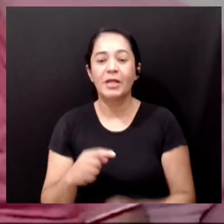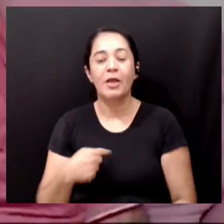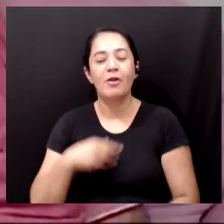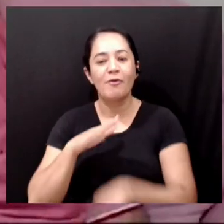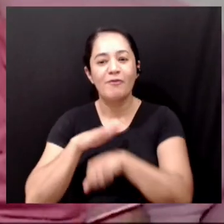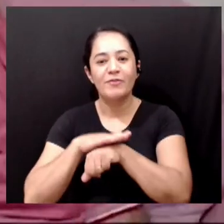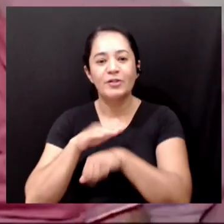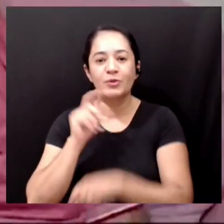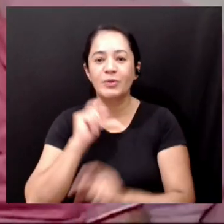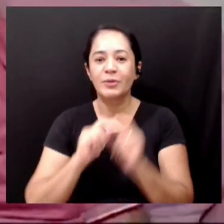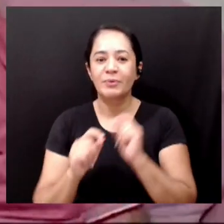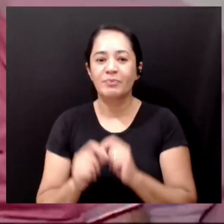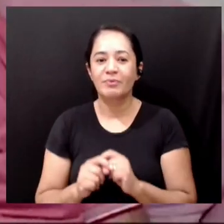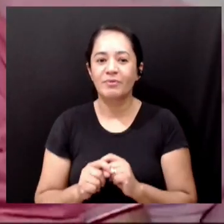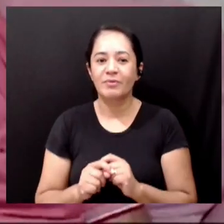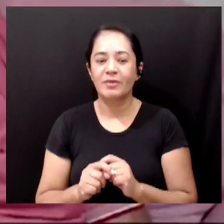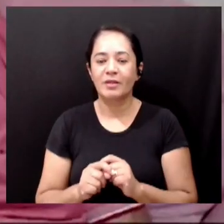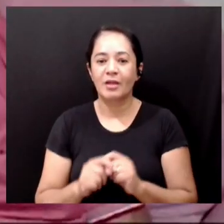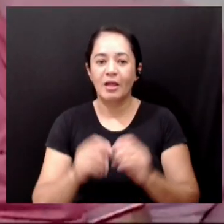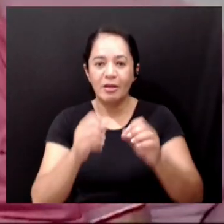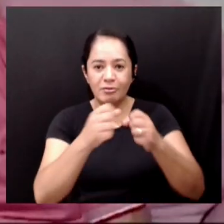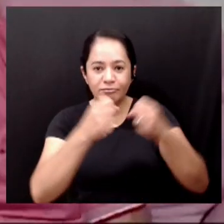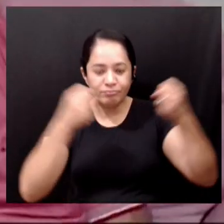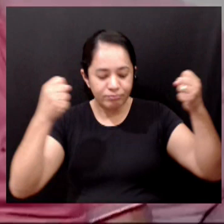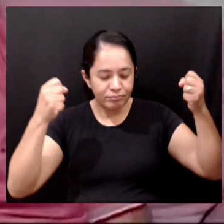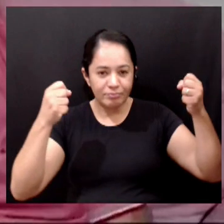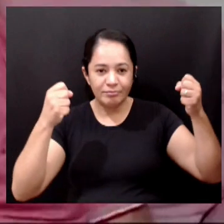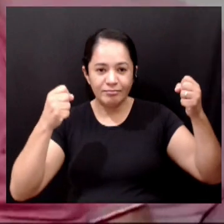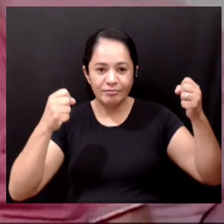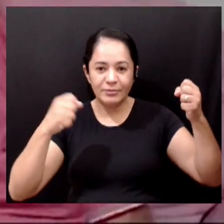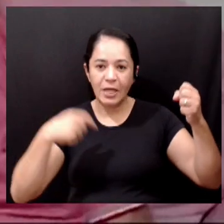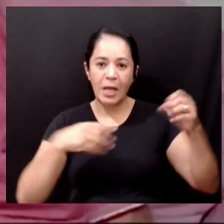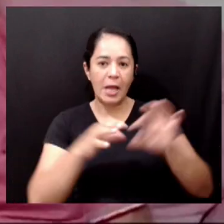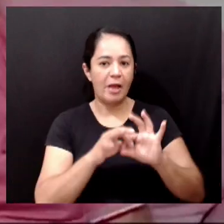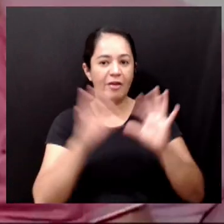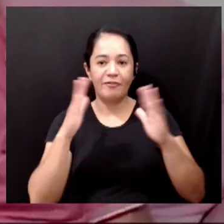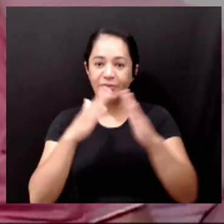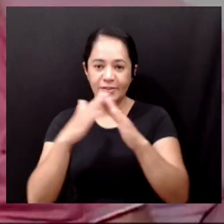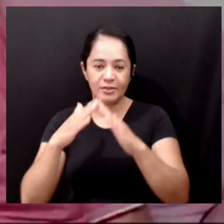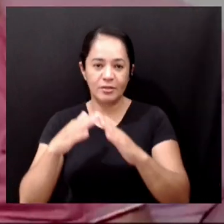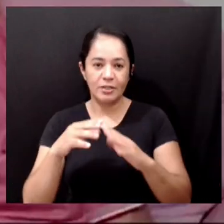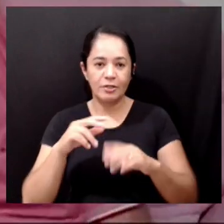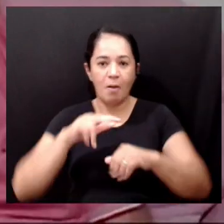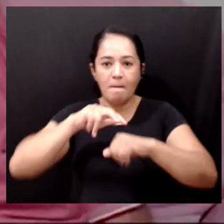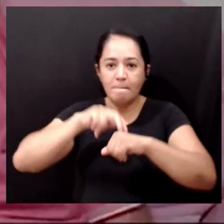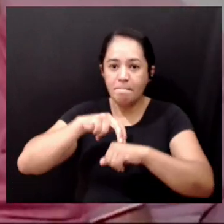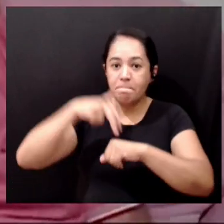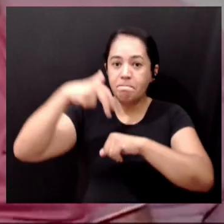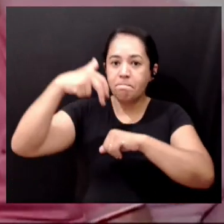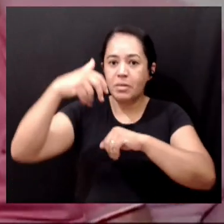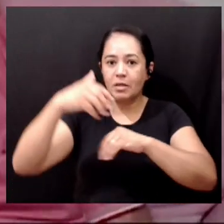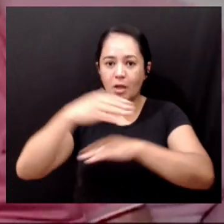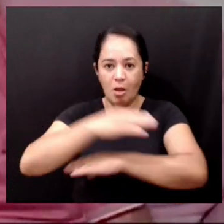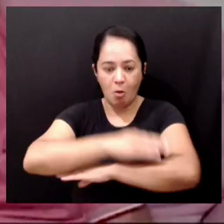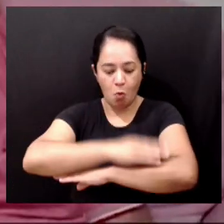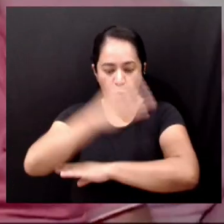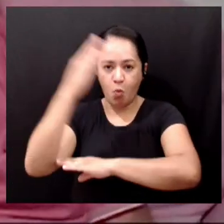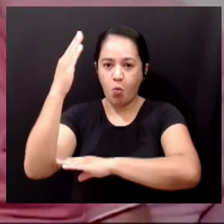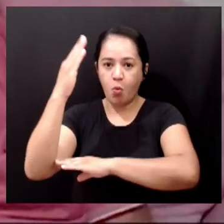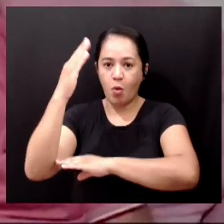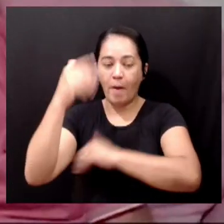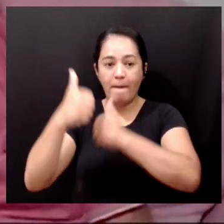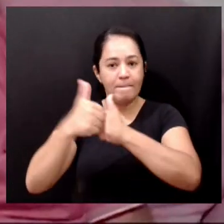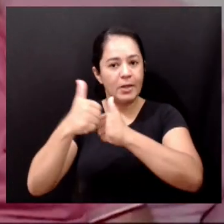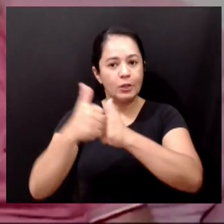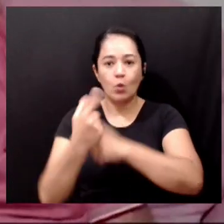Eu entrei, ela deixou eu entrar, eu pulei pelo lado de fora, porque era o único jeito para a